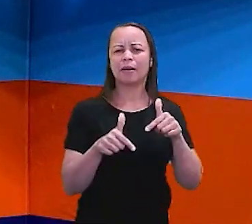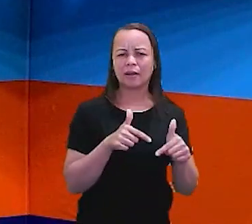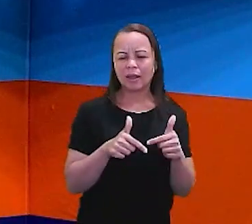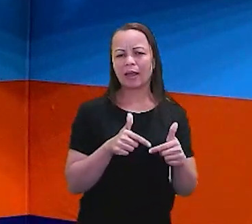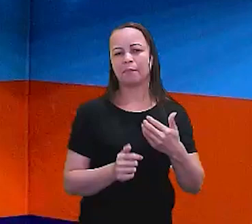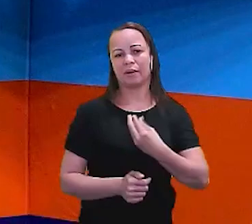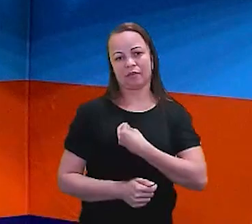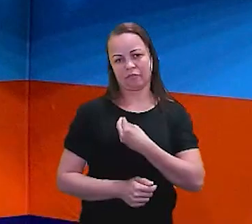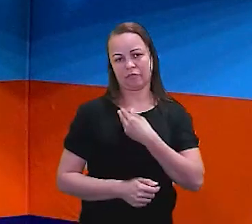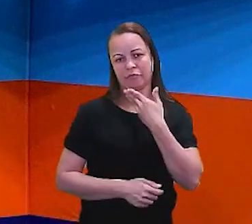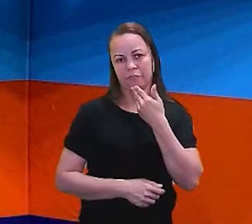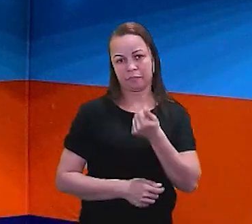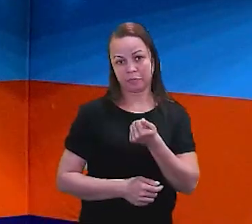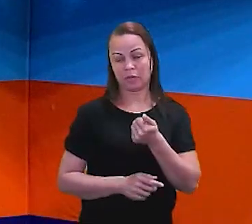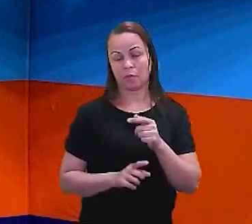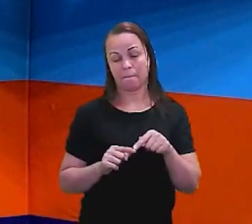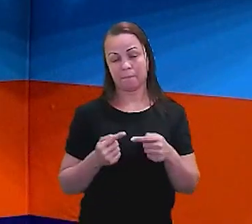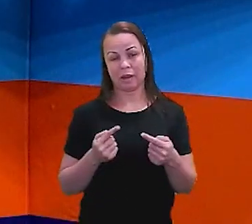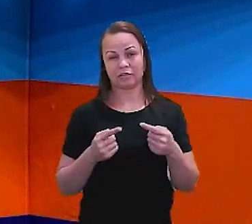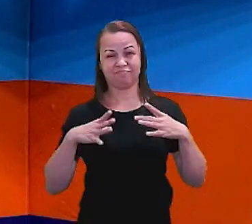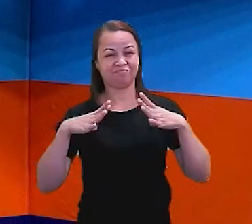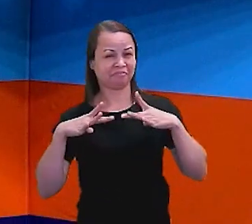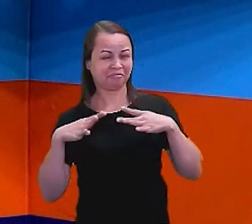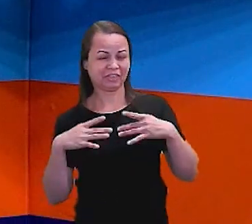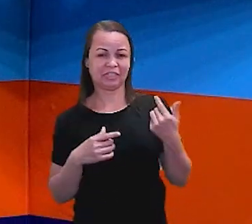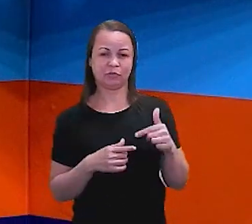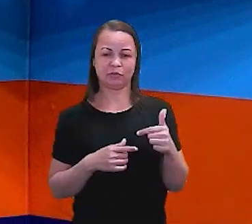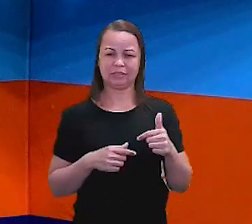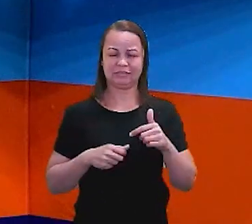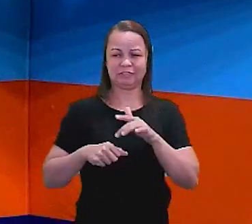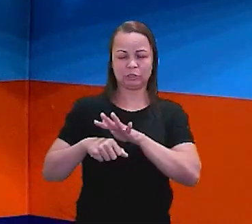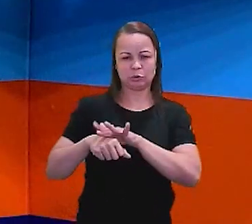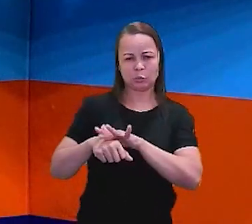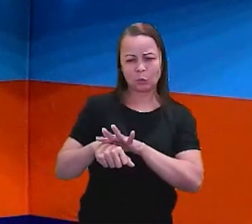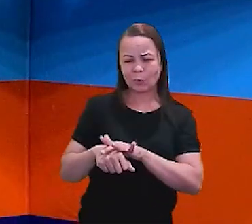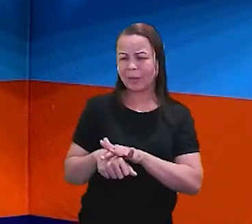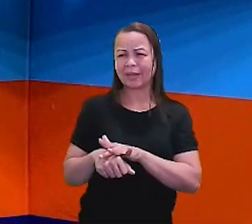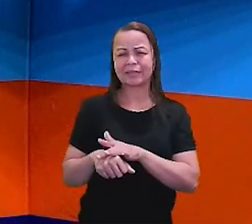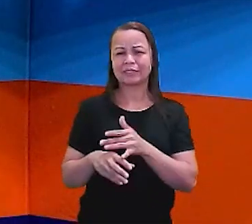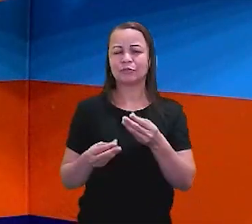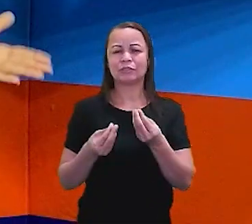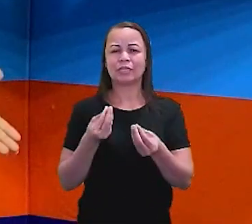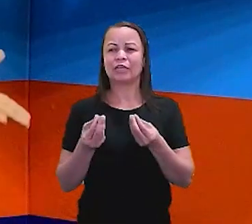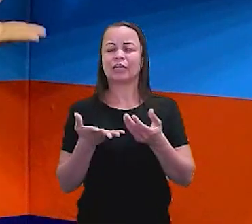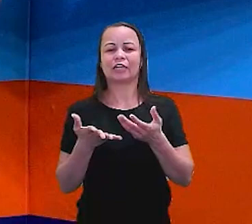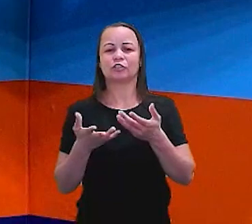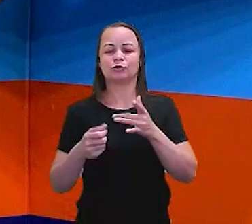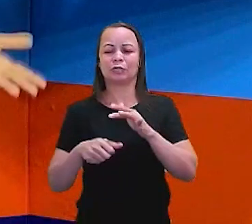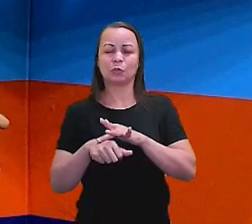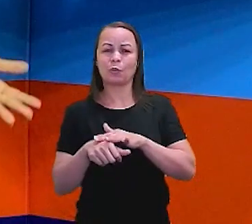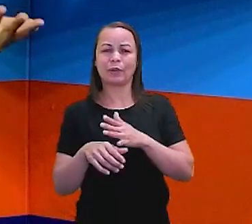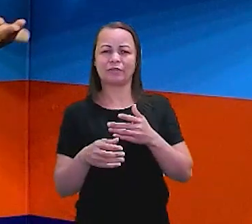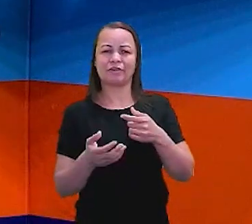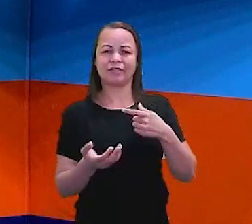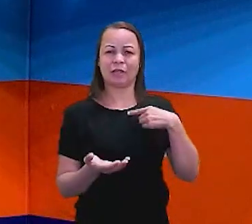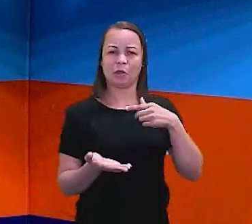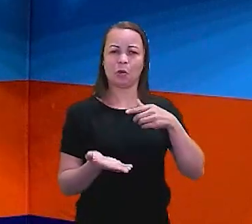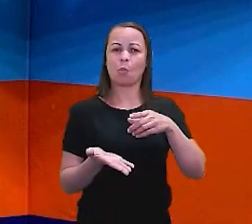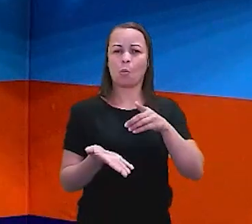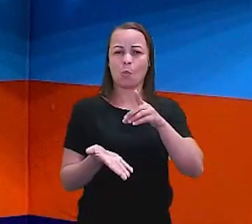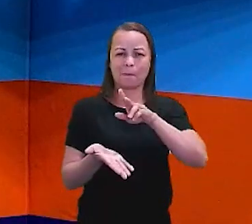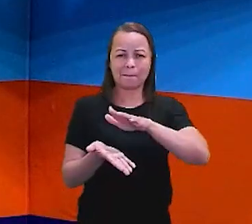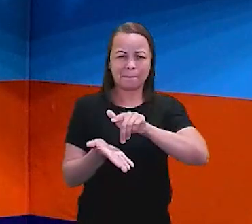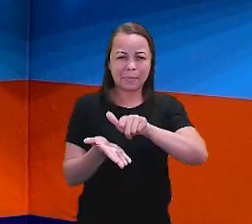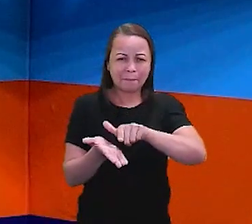manter. Não se tinha férias, se tivesse doente, não tinha questão de você estar doente, você vai ter atestado, Deus, você não